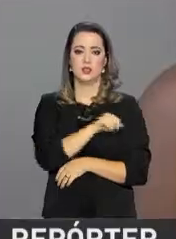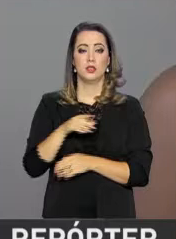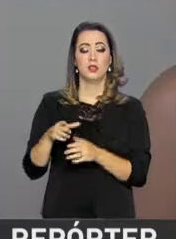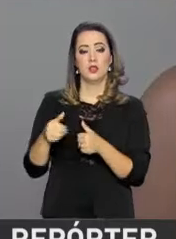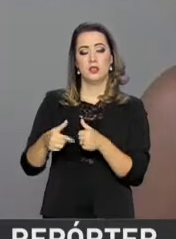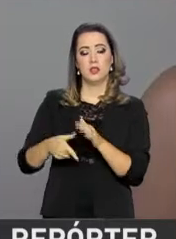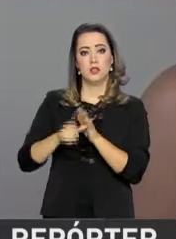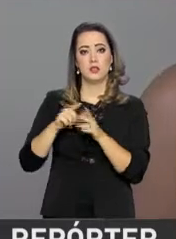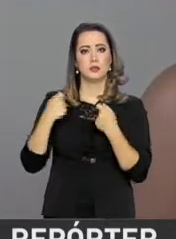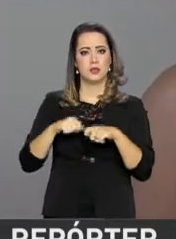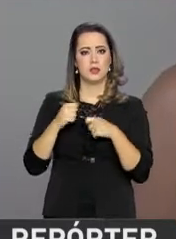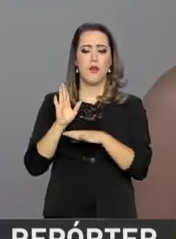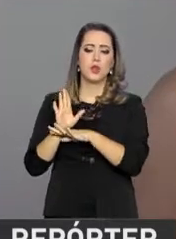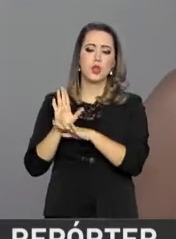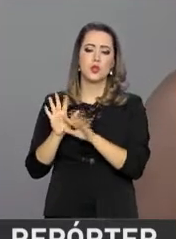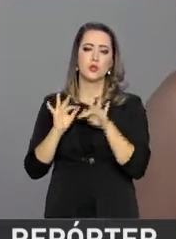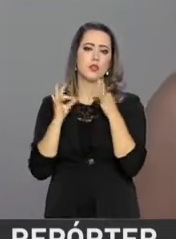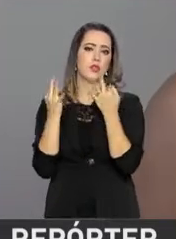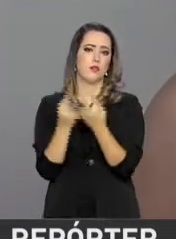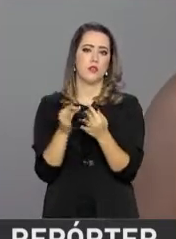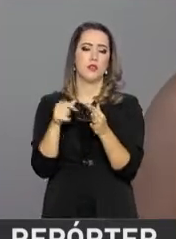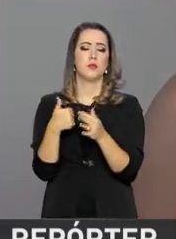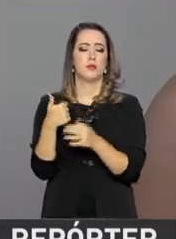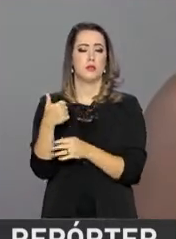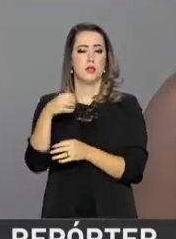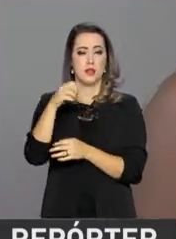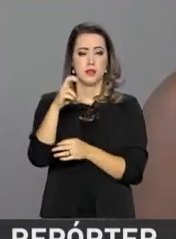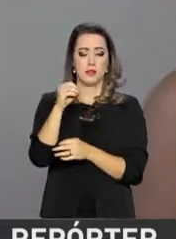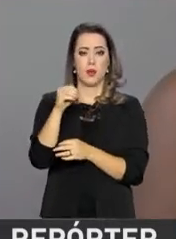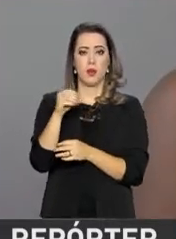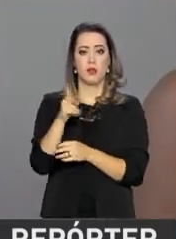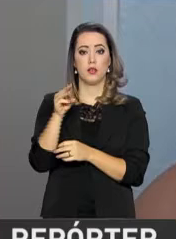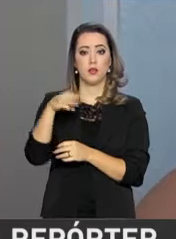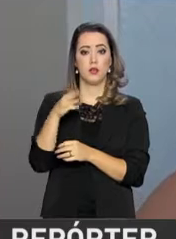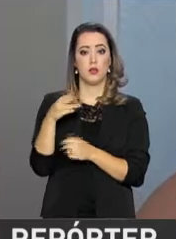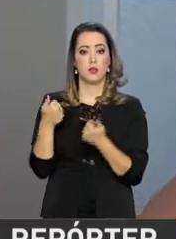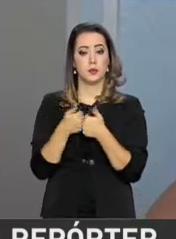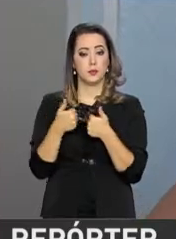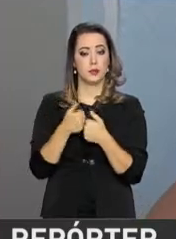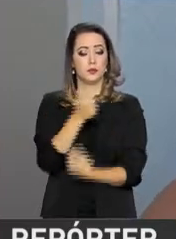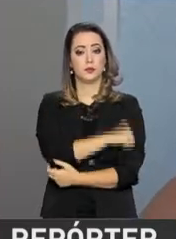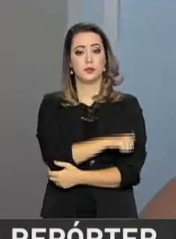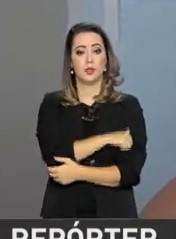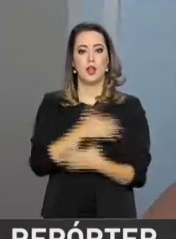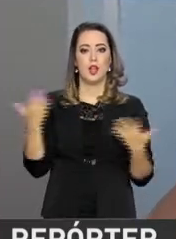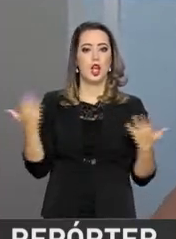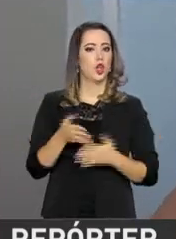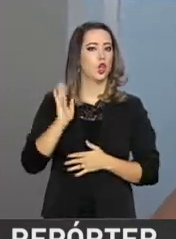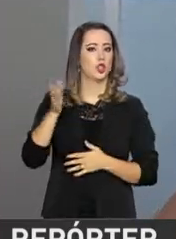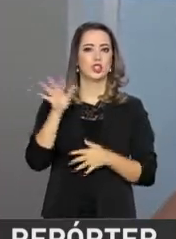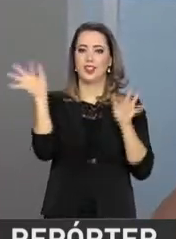na casa de parentes em nova iguaçu município a 50 quilômetros do centro do rio de janeiro agora mal pode esperar